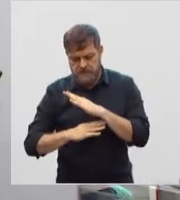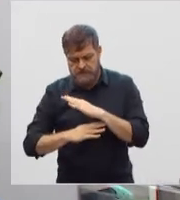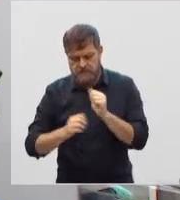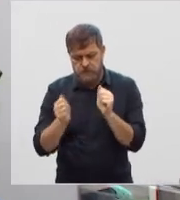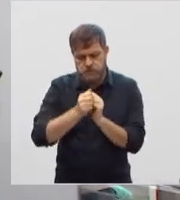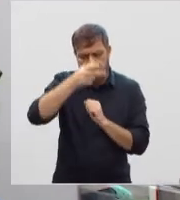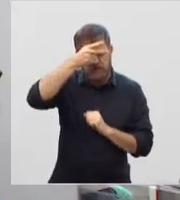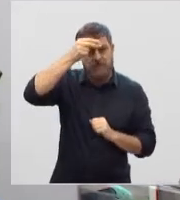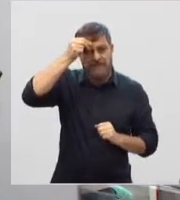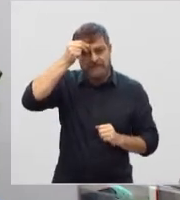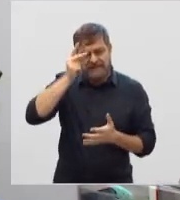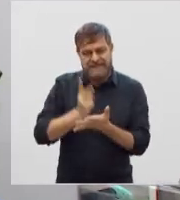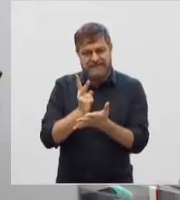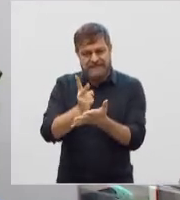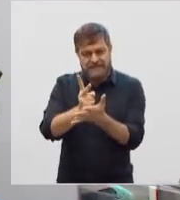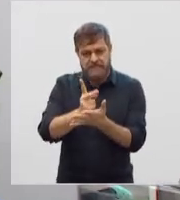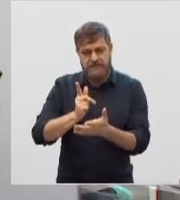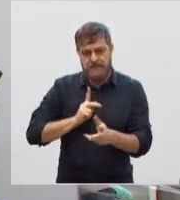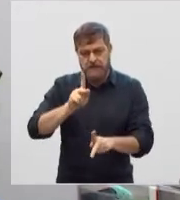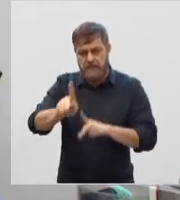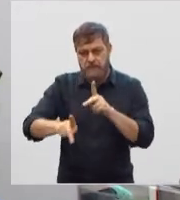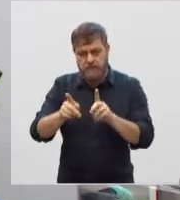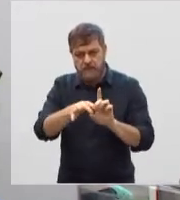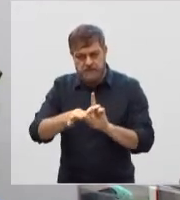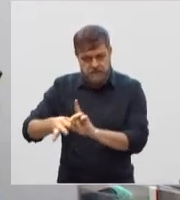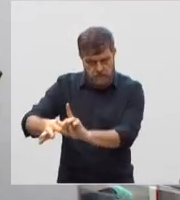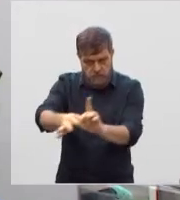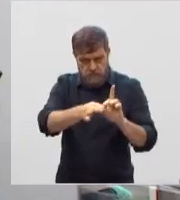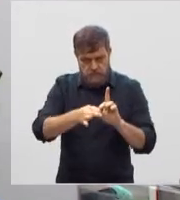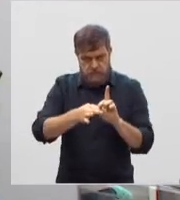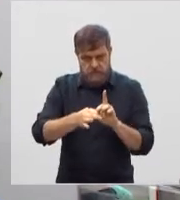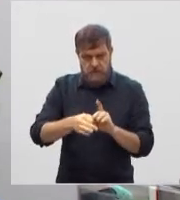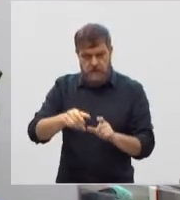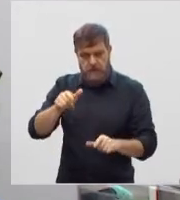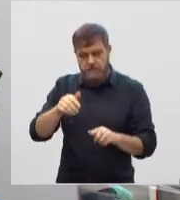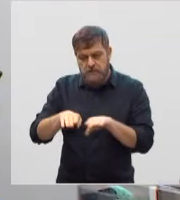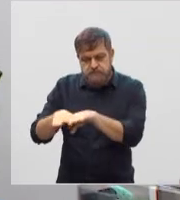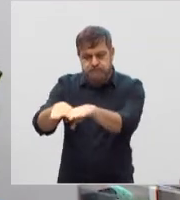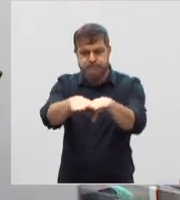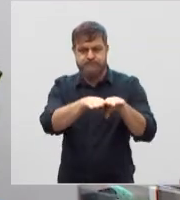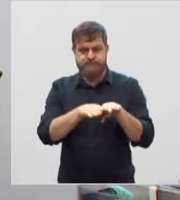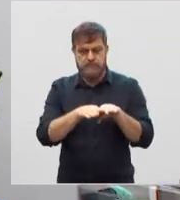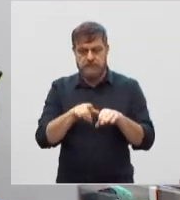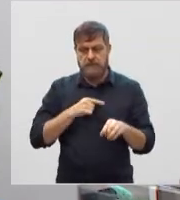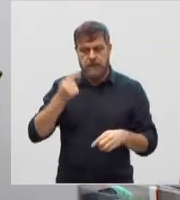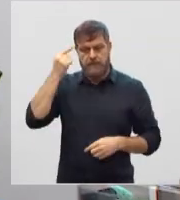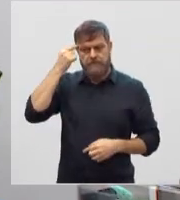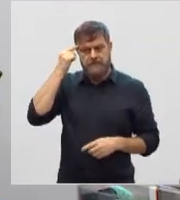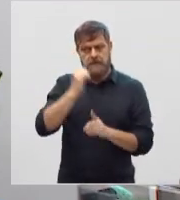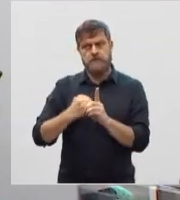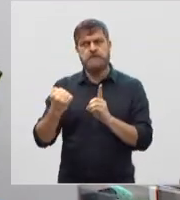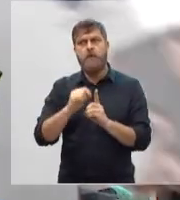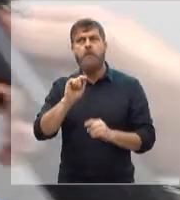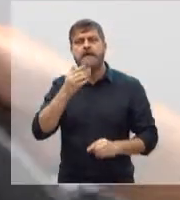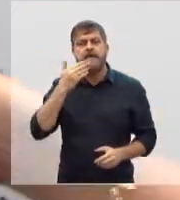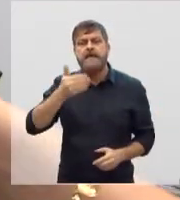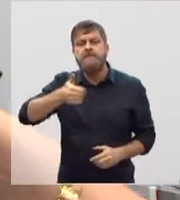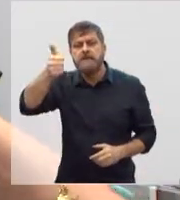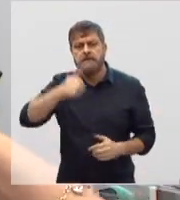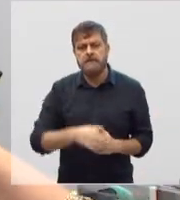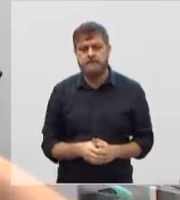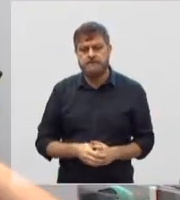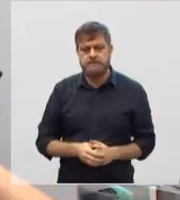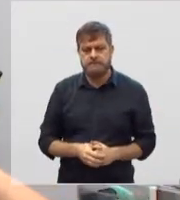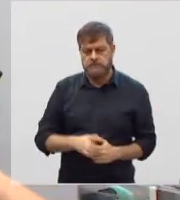na Câmara, o Executivo e sempre com a participação da população para todo mundo entrar aí num consenso que seja bom para todos?